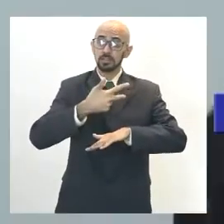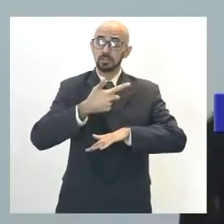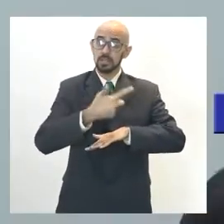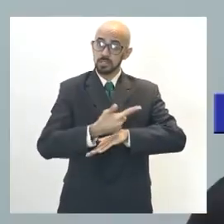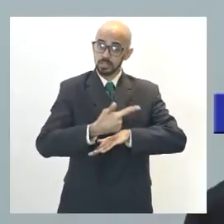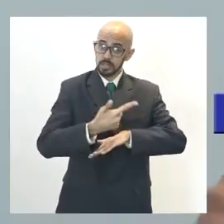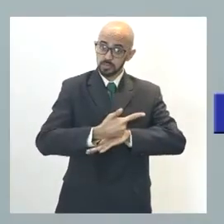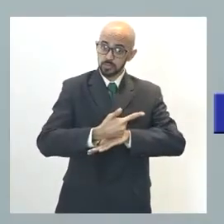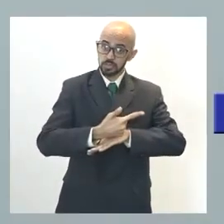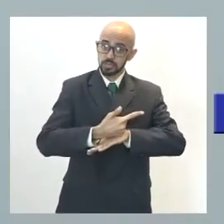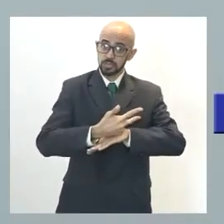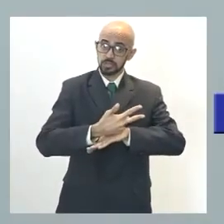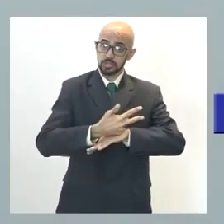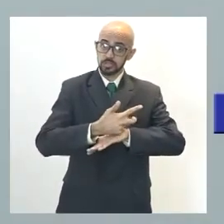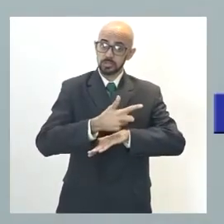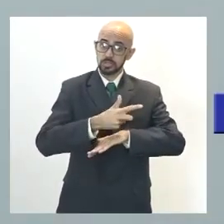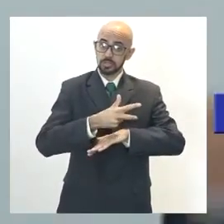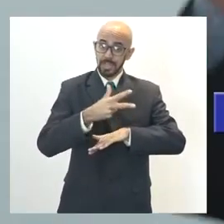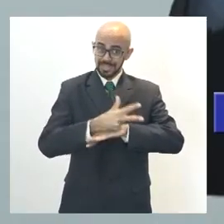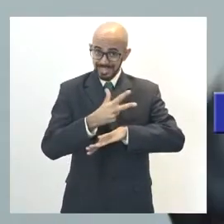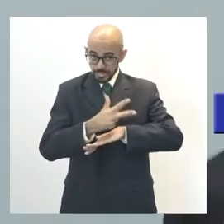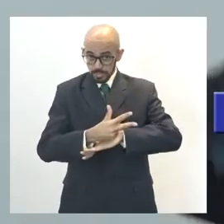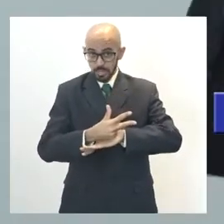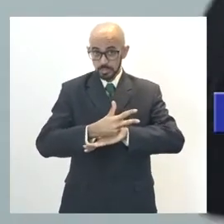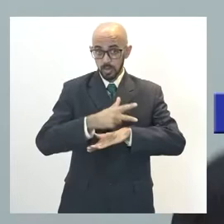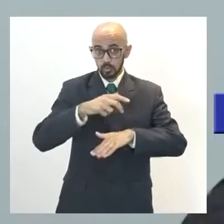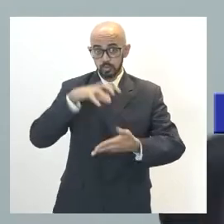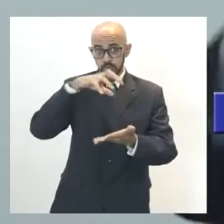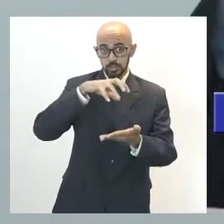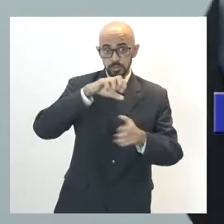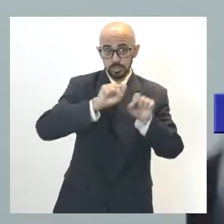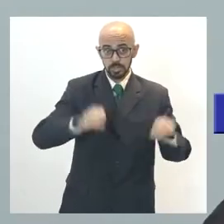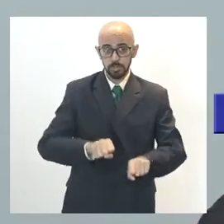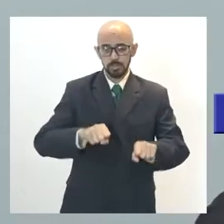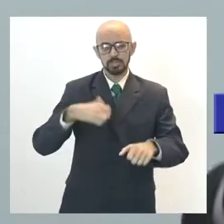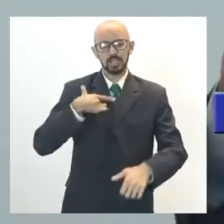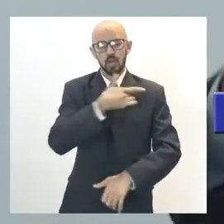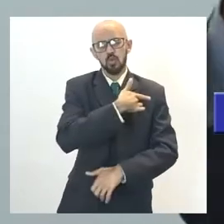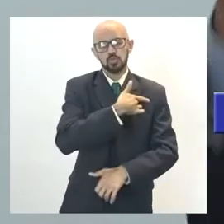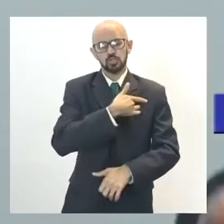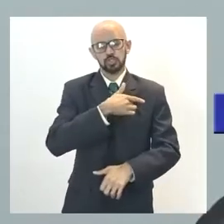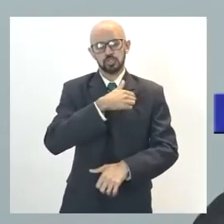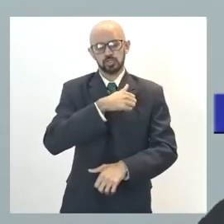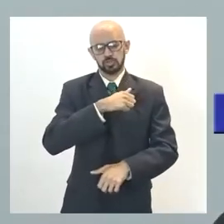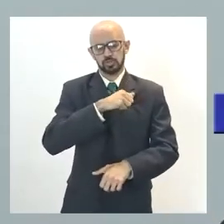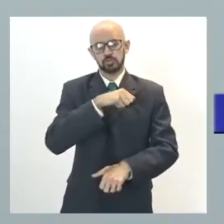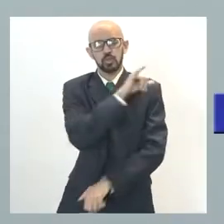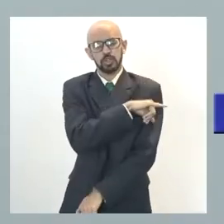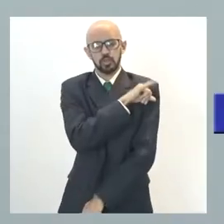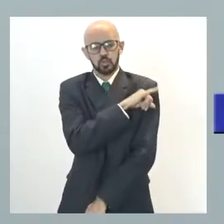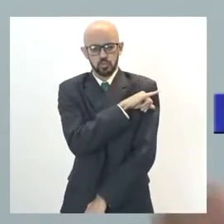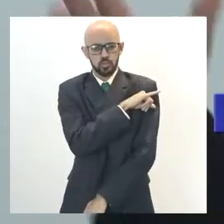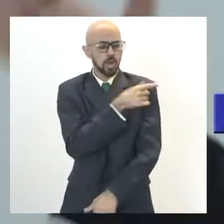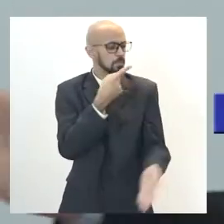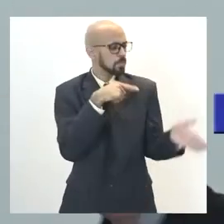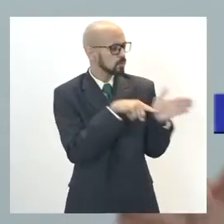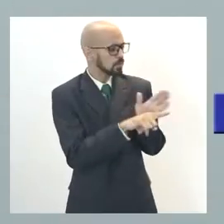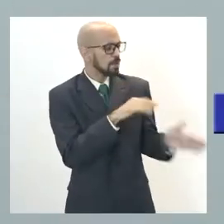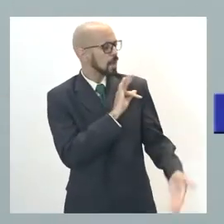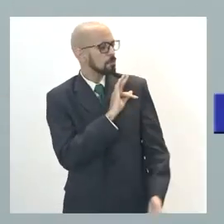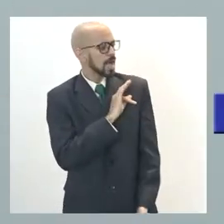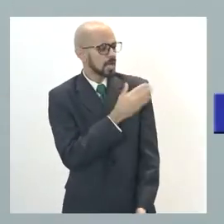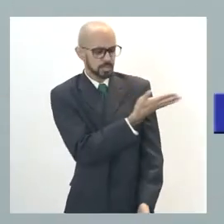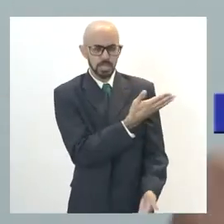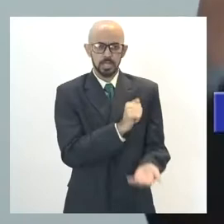no Sistema de Saúde do Rio de Janeiro para um resultado efetivo para a população que depende desse direito essencial ele tá na mata rosa que